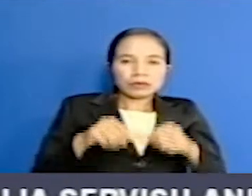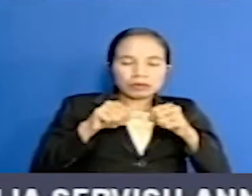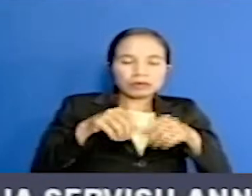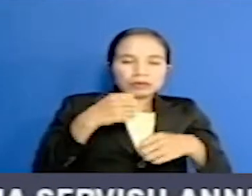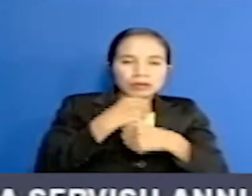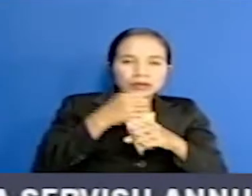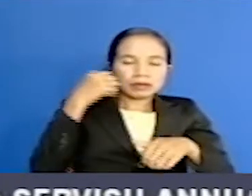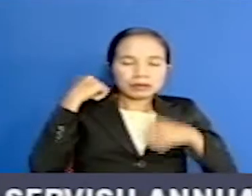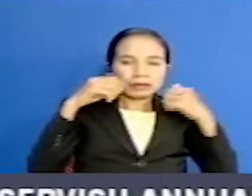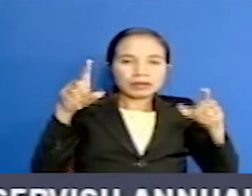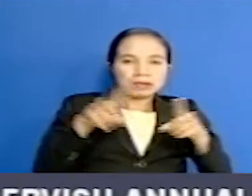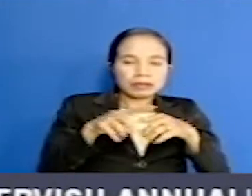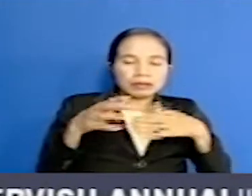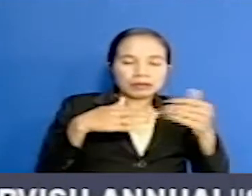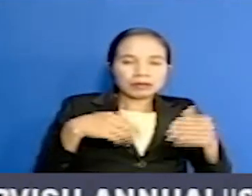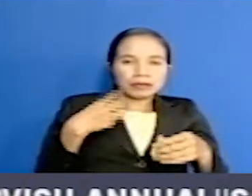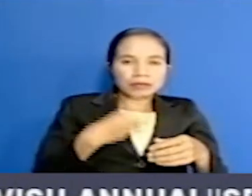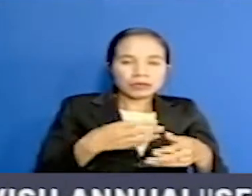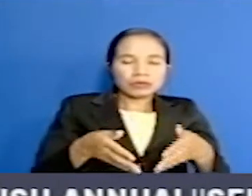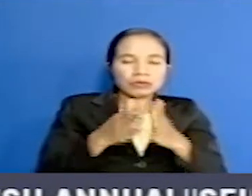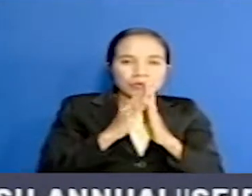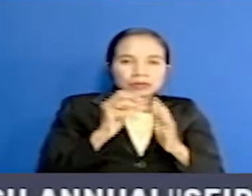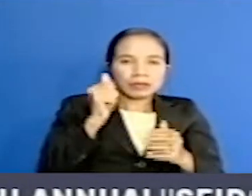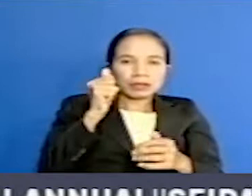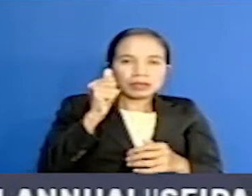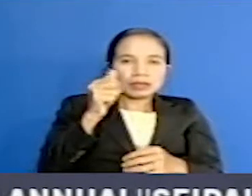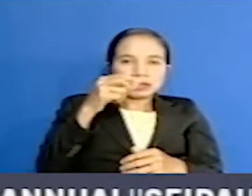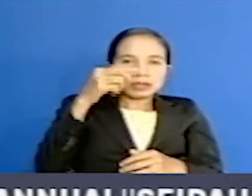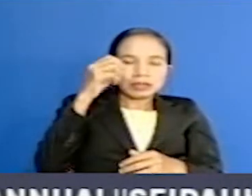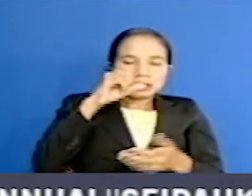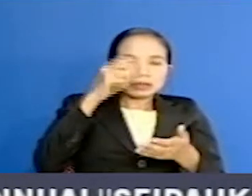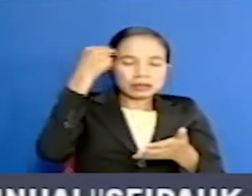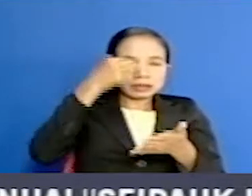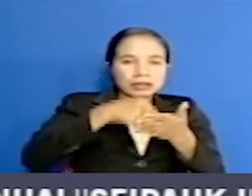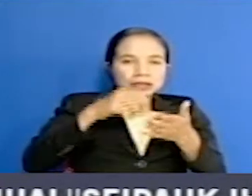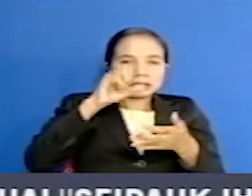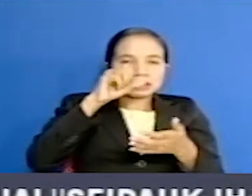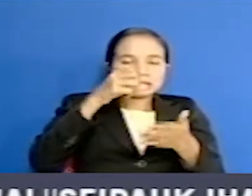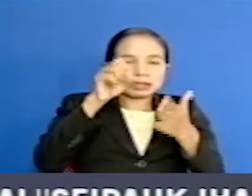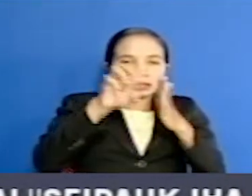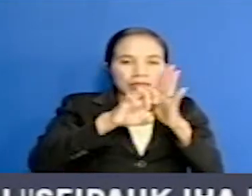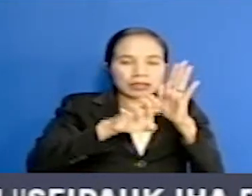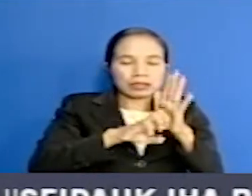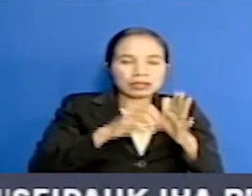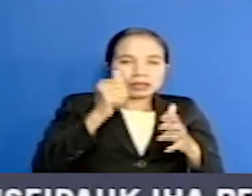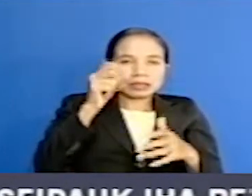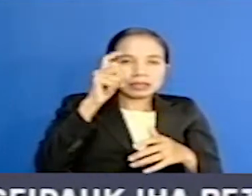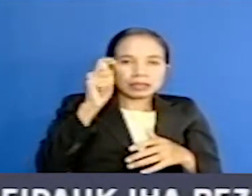usuba secretário estado arte e cultura bele loca escola ida conaba arte nia atunne jovem sira bele aprende ia fatin